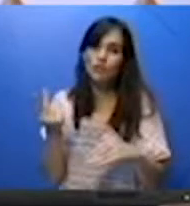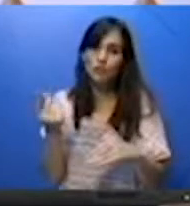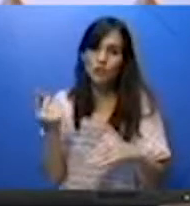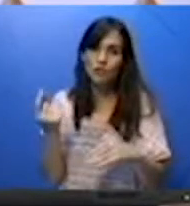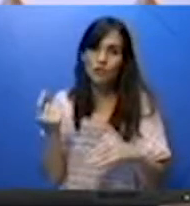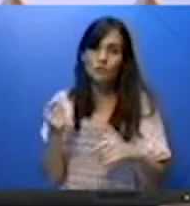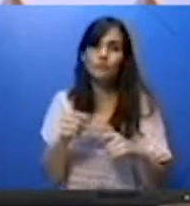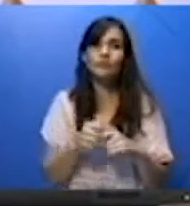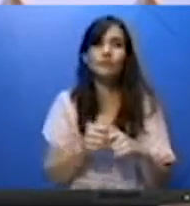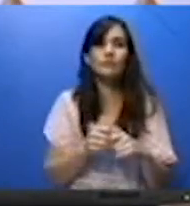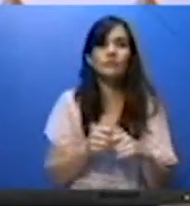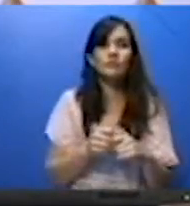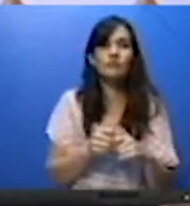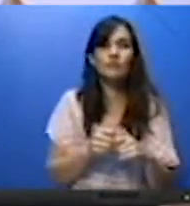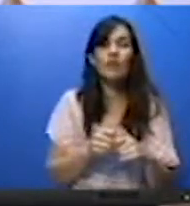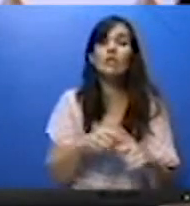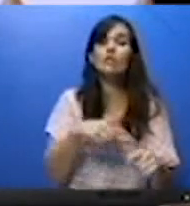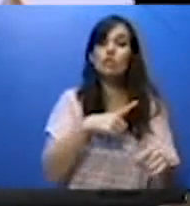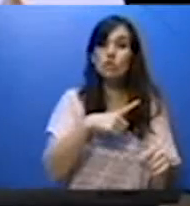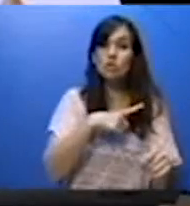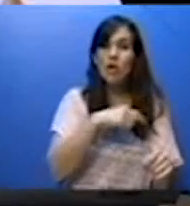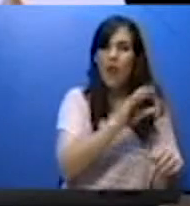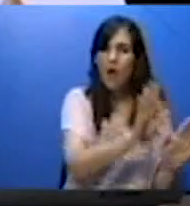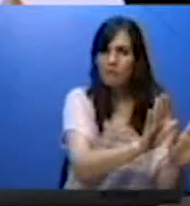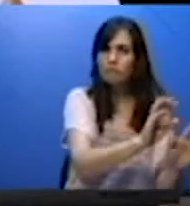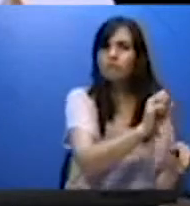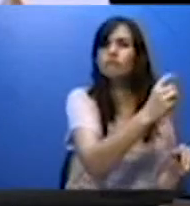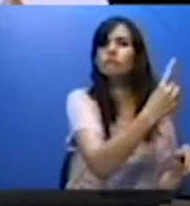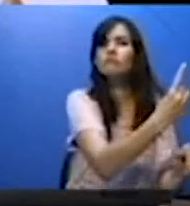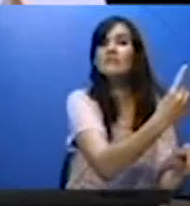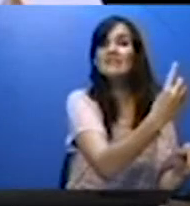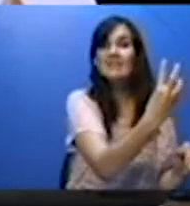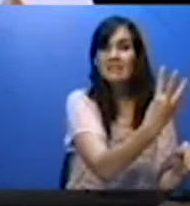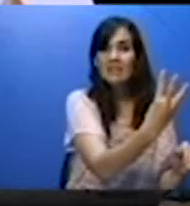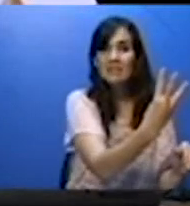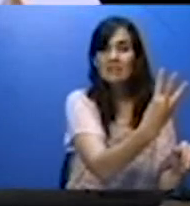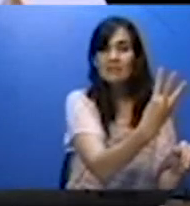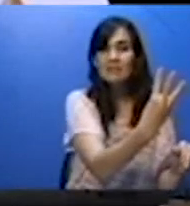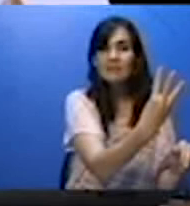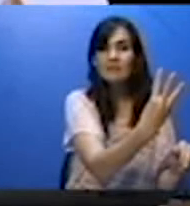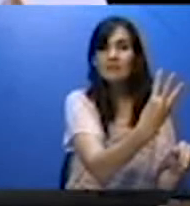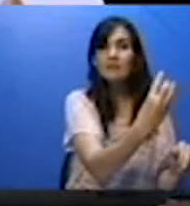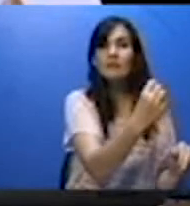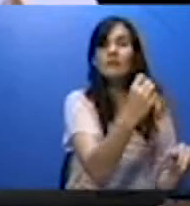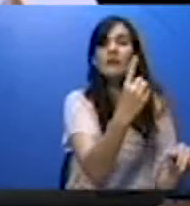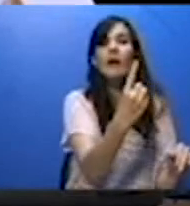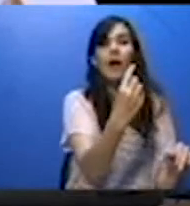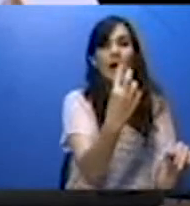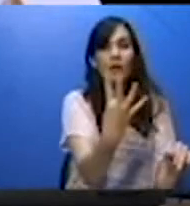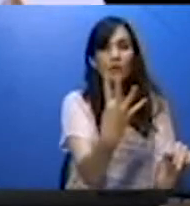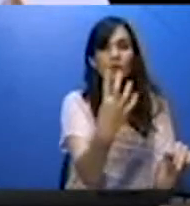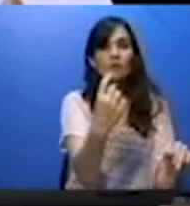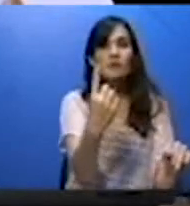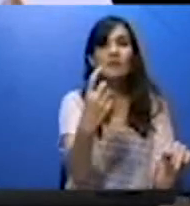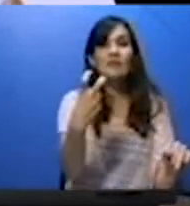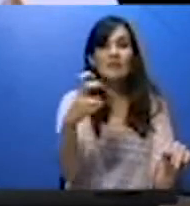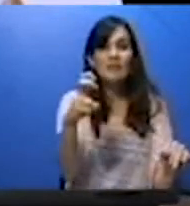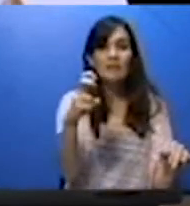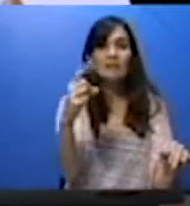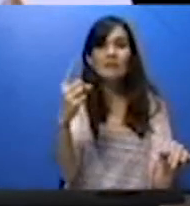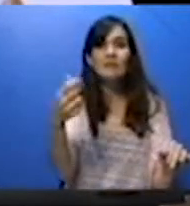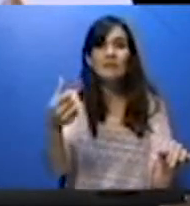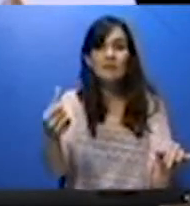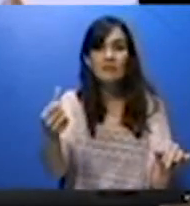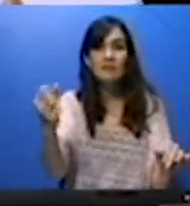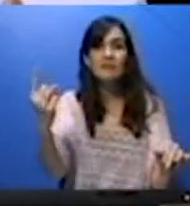subir então olha aqui ó sair do treze eu vou dar 5 pulinhos 13 14